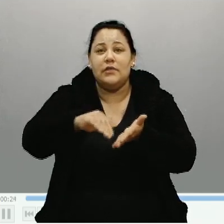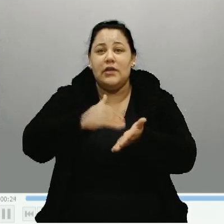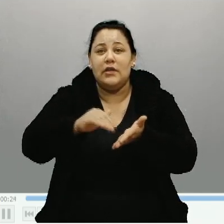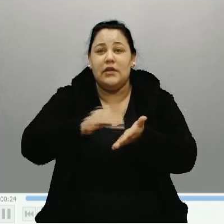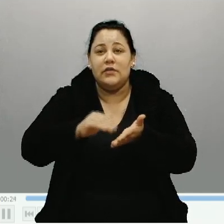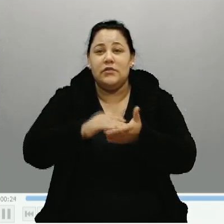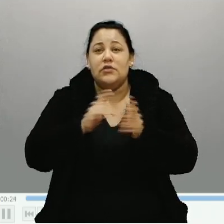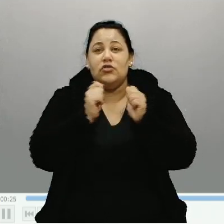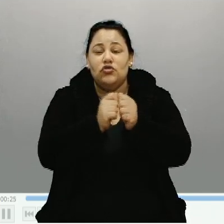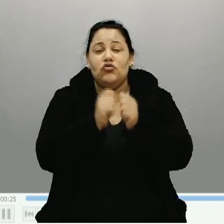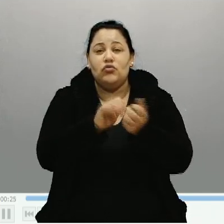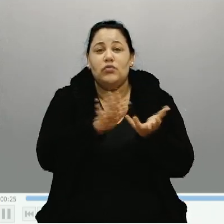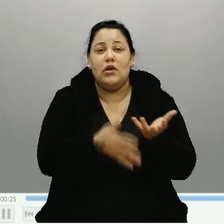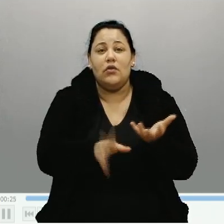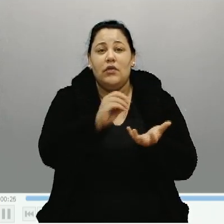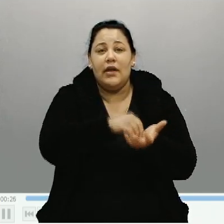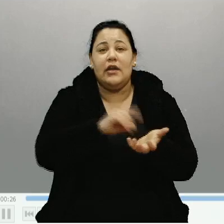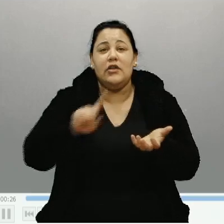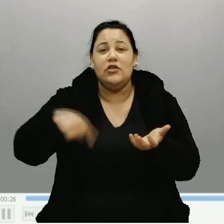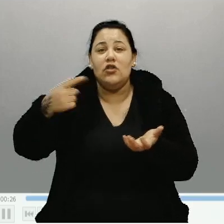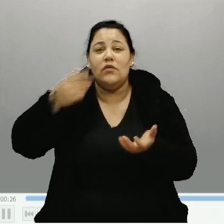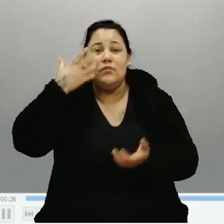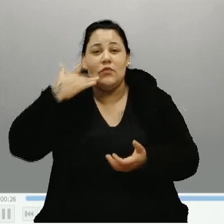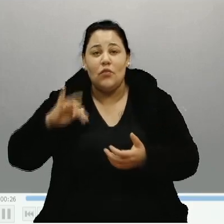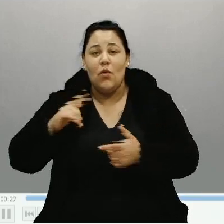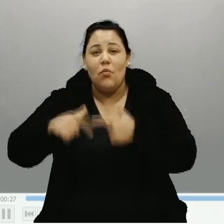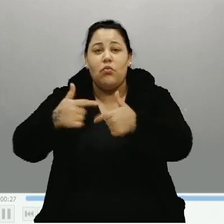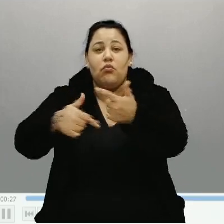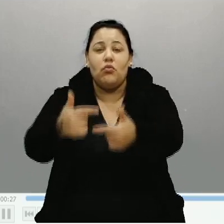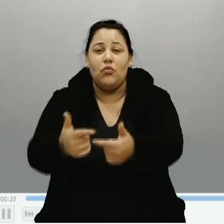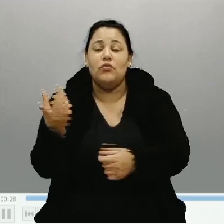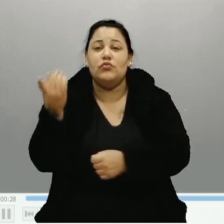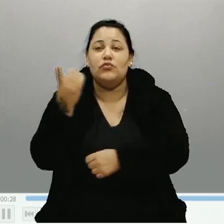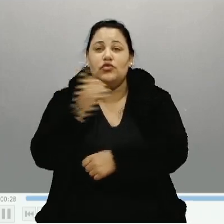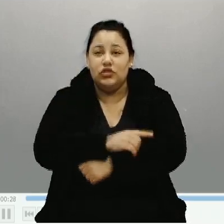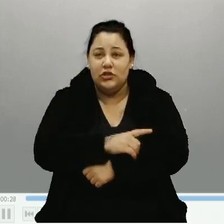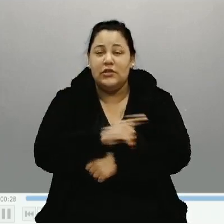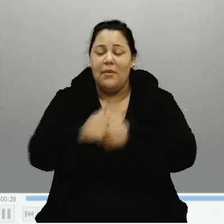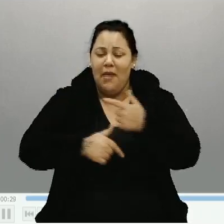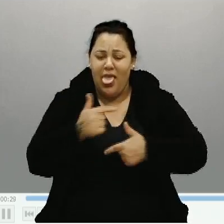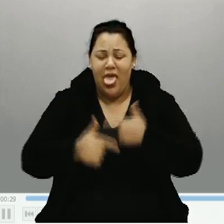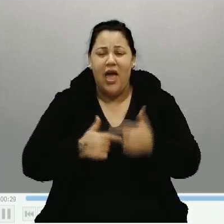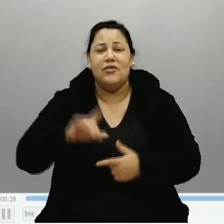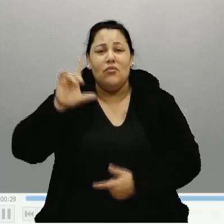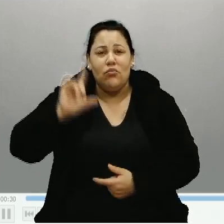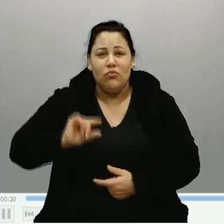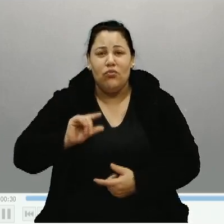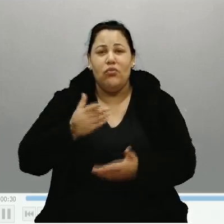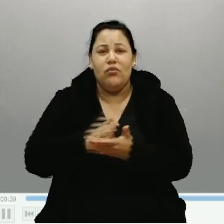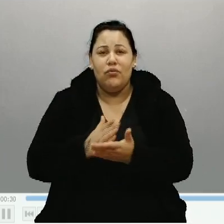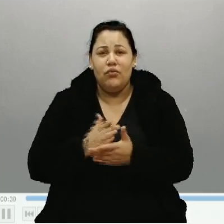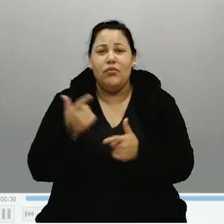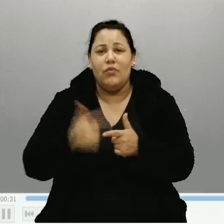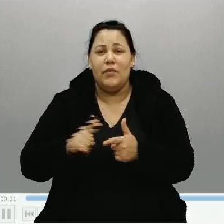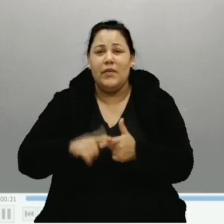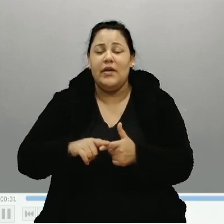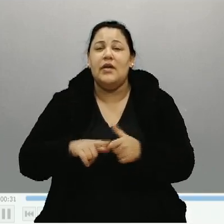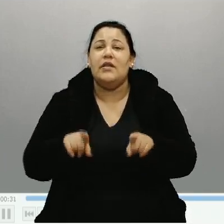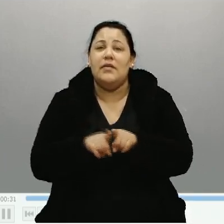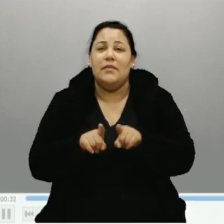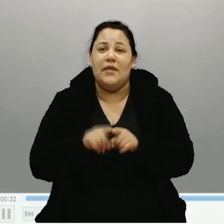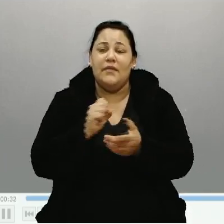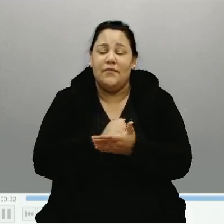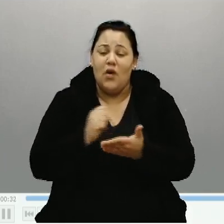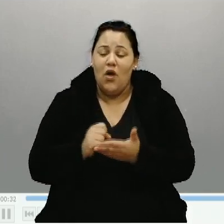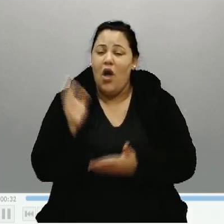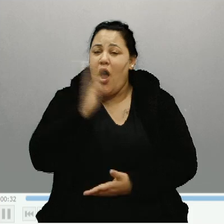nós estaremos trabalhando aqui nos próximos dias, diminuindo os transtornos, e também vamos agilizar ao máximo a contratação de uma